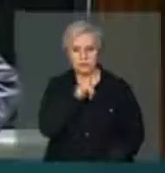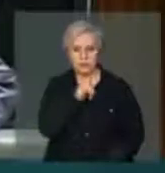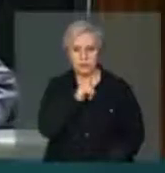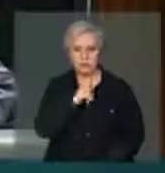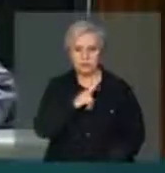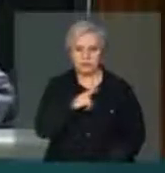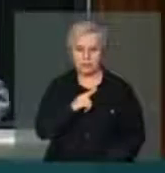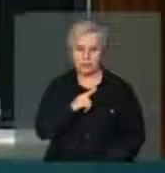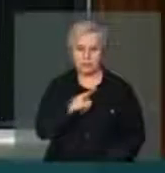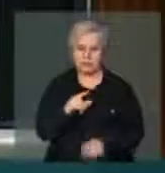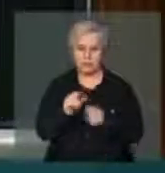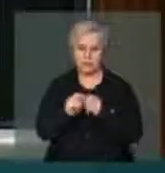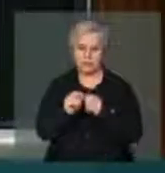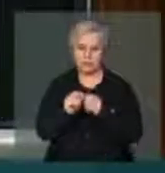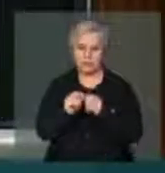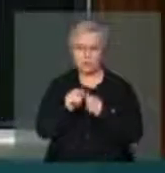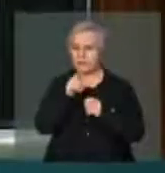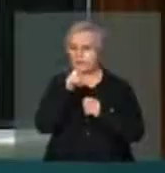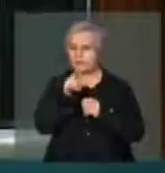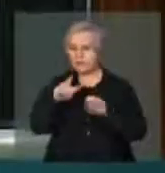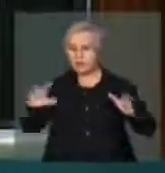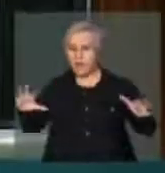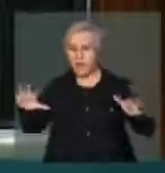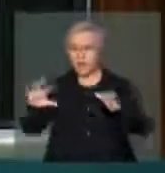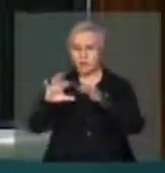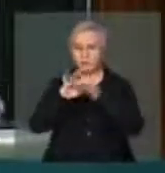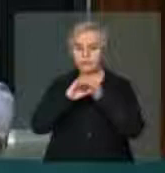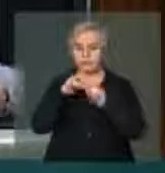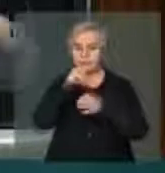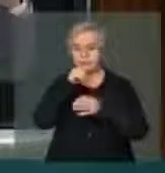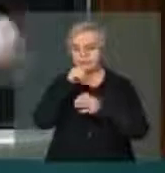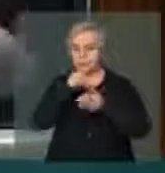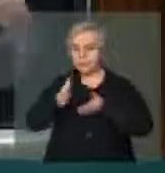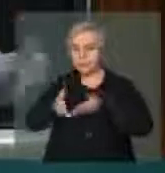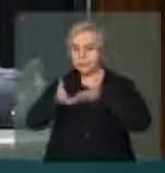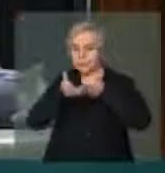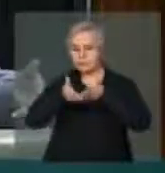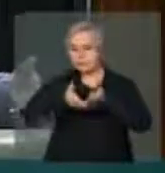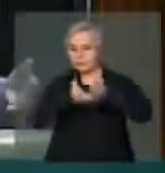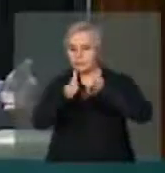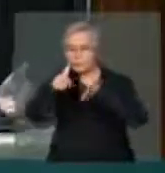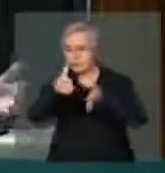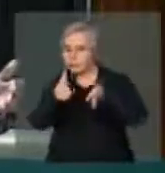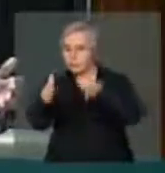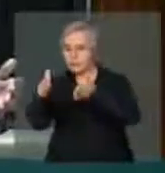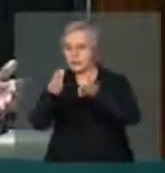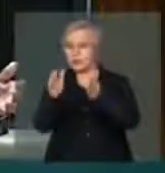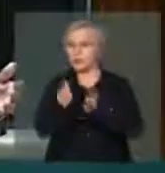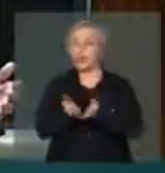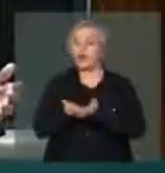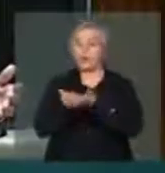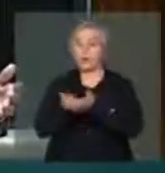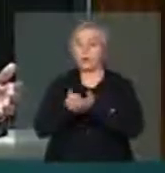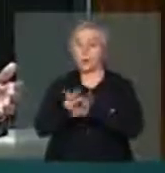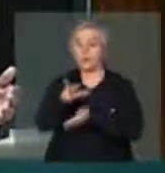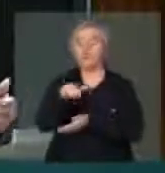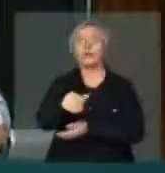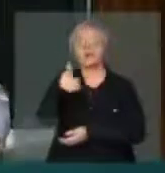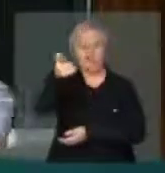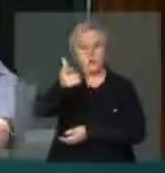a interligação hidroviária. O Rio São Francisco os navios vão